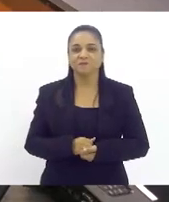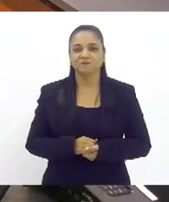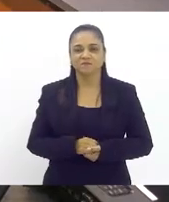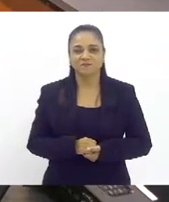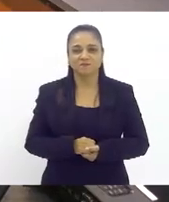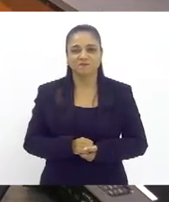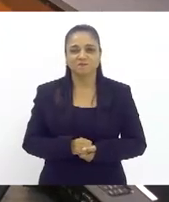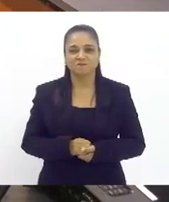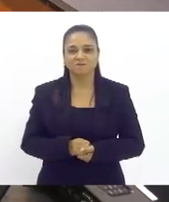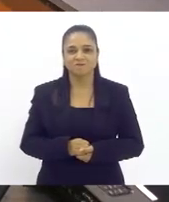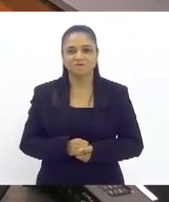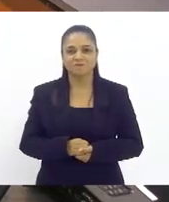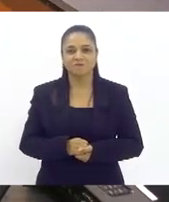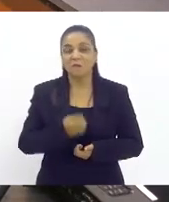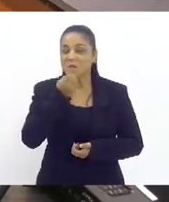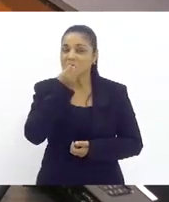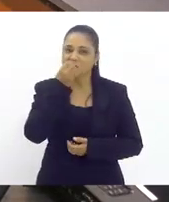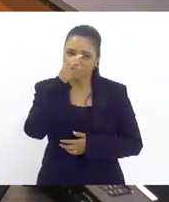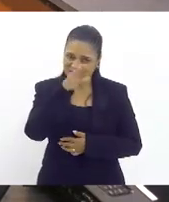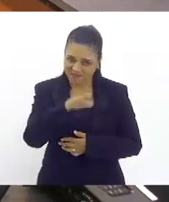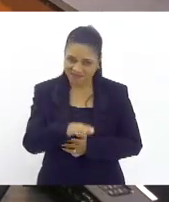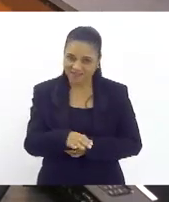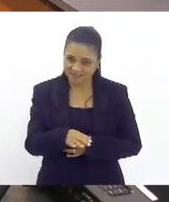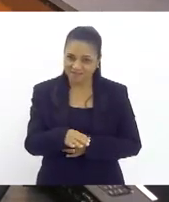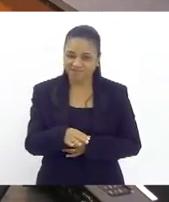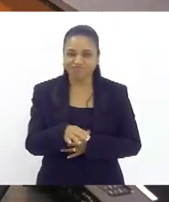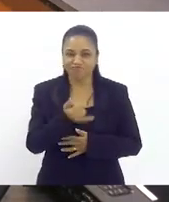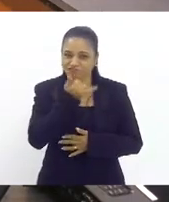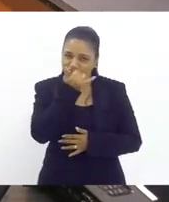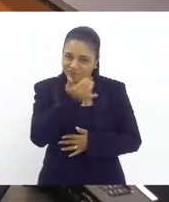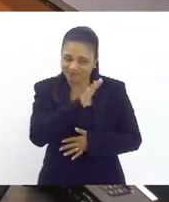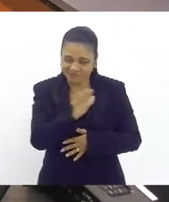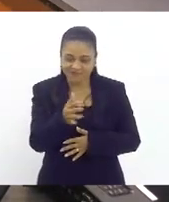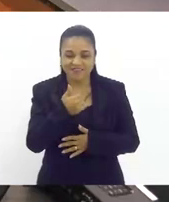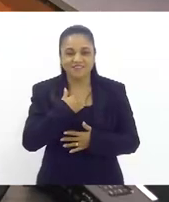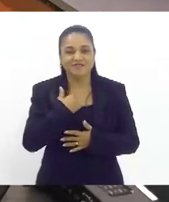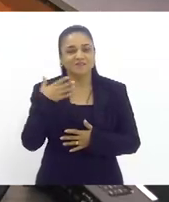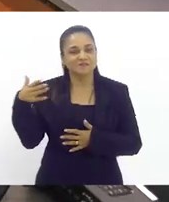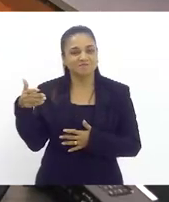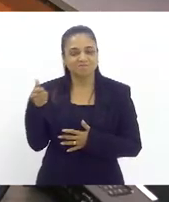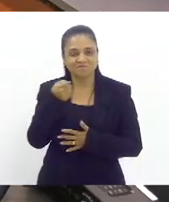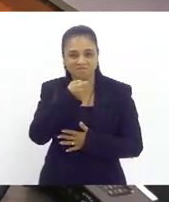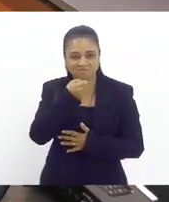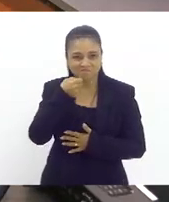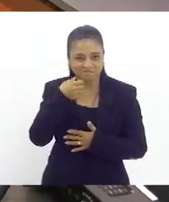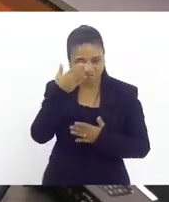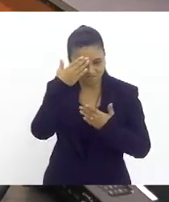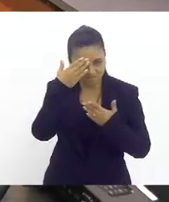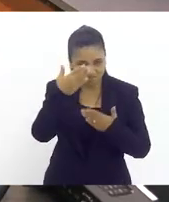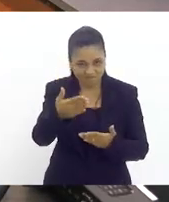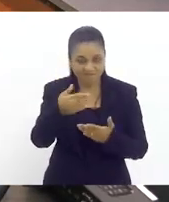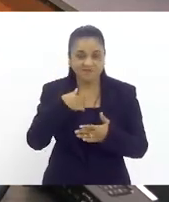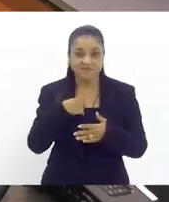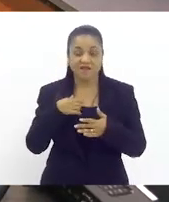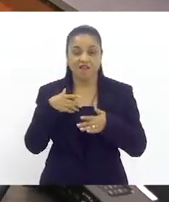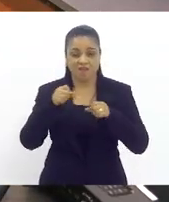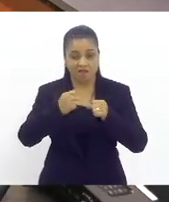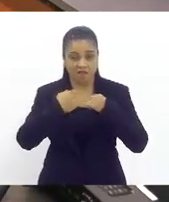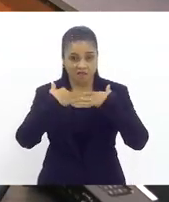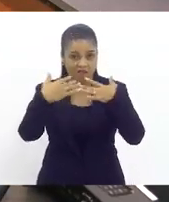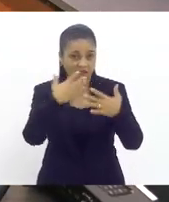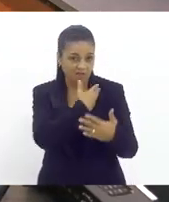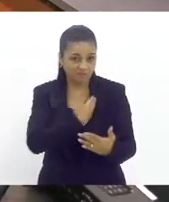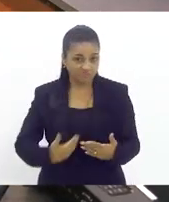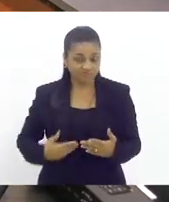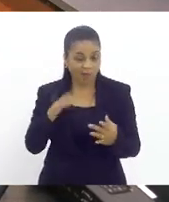Boa tarde a todos a todos e obrigado pelo espaço de fala o objetivo da minha vida a essa audiência foi tentar